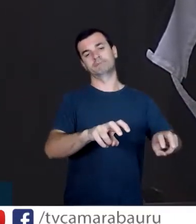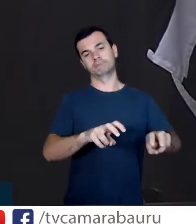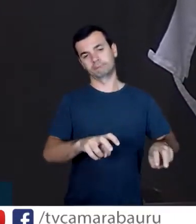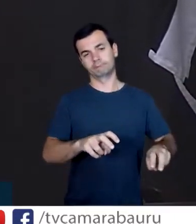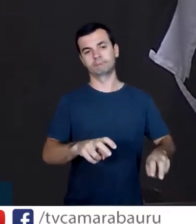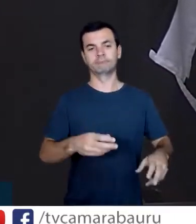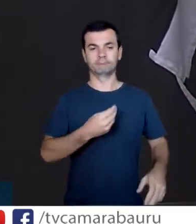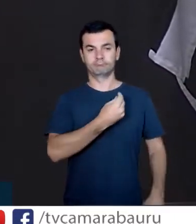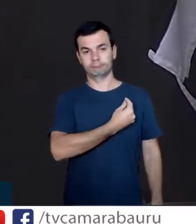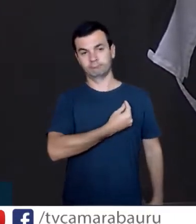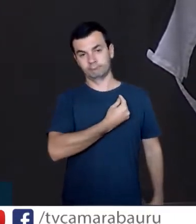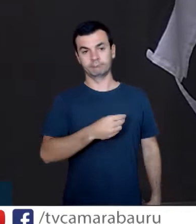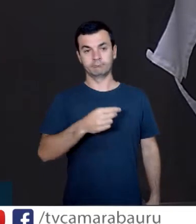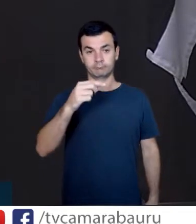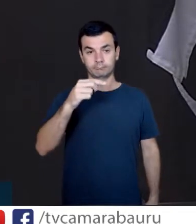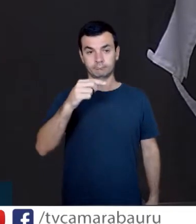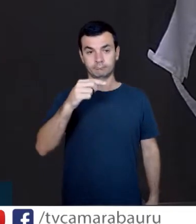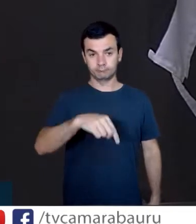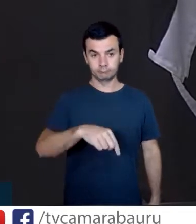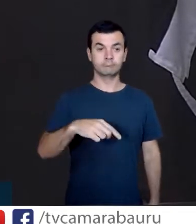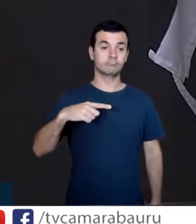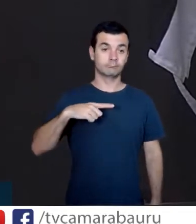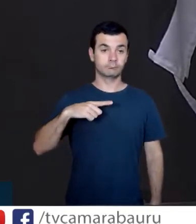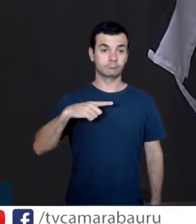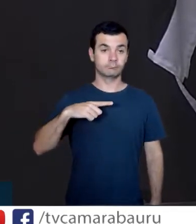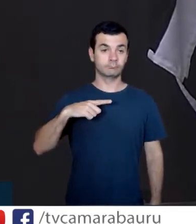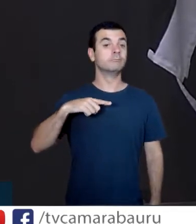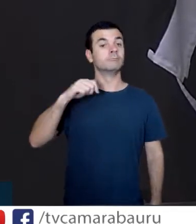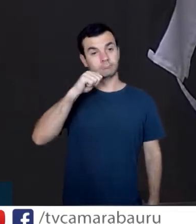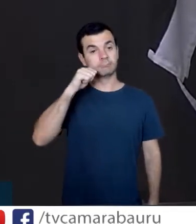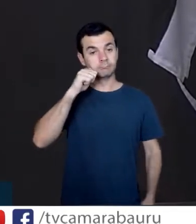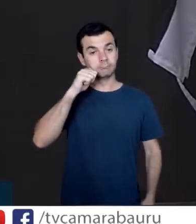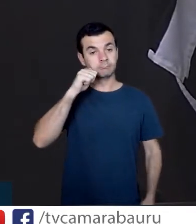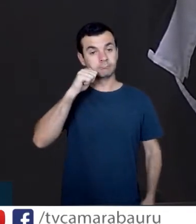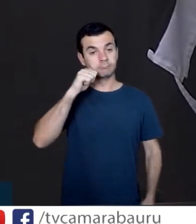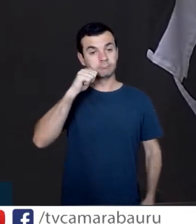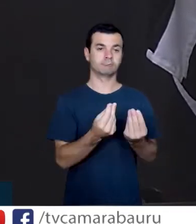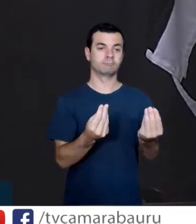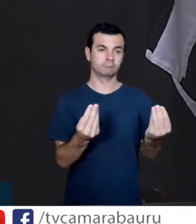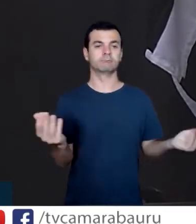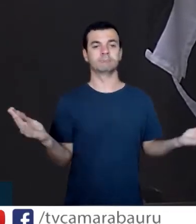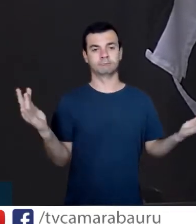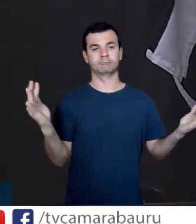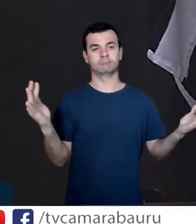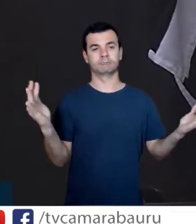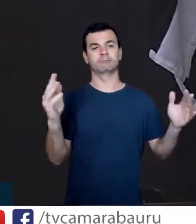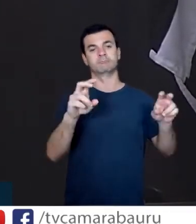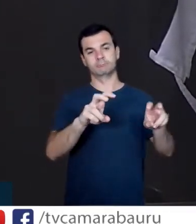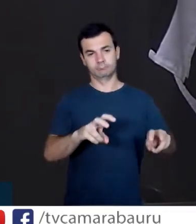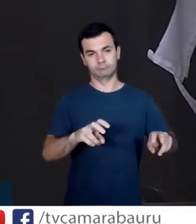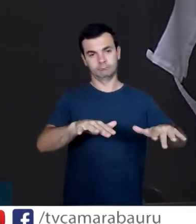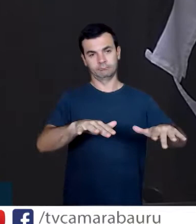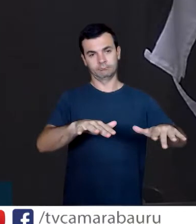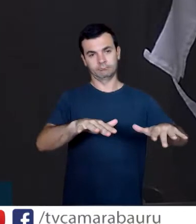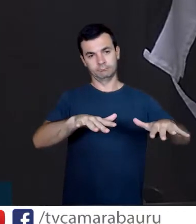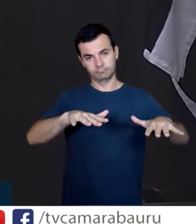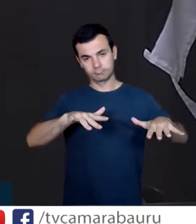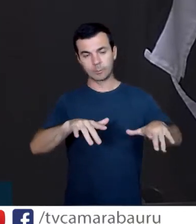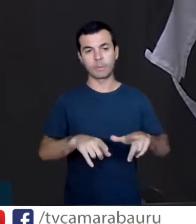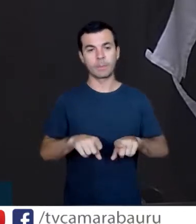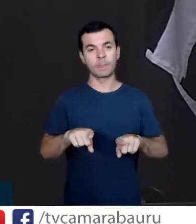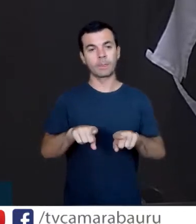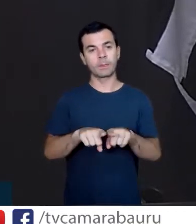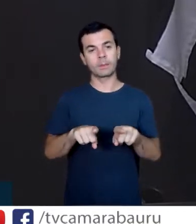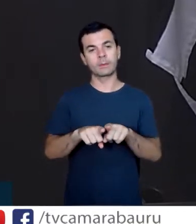a presença de todas as mulheres aqui na nossa galeria, também aos